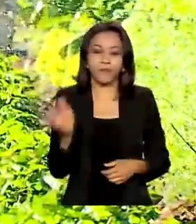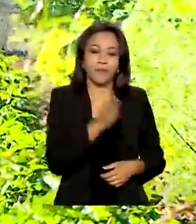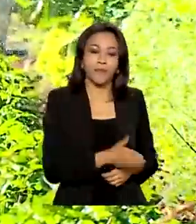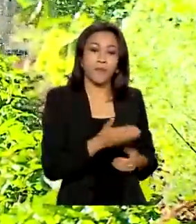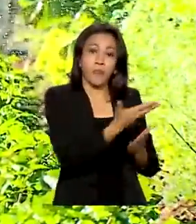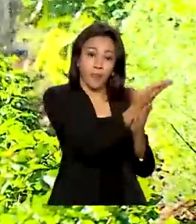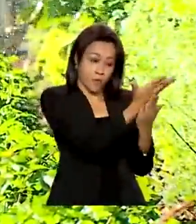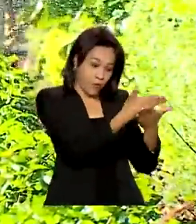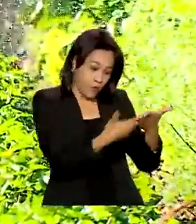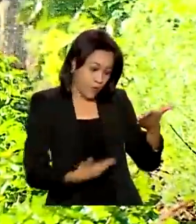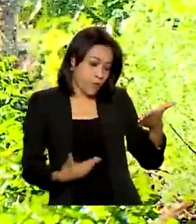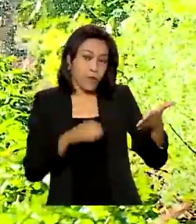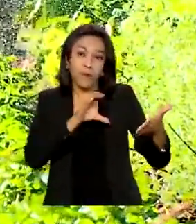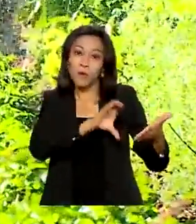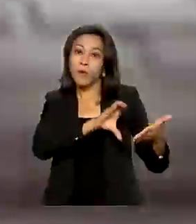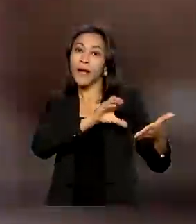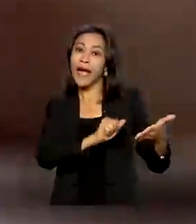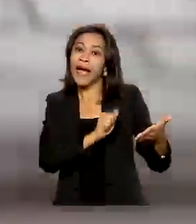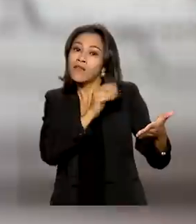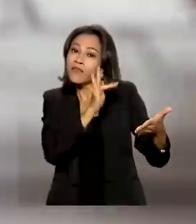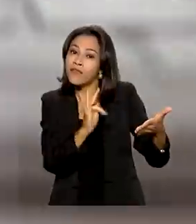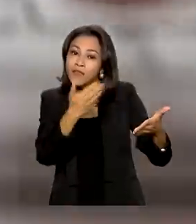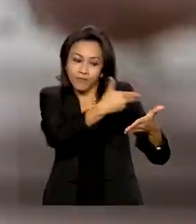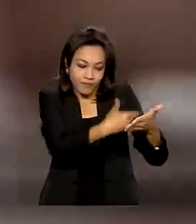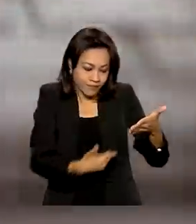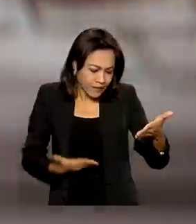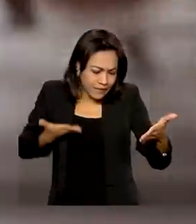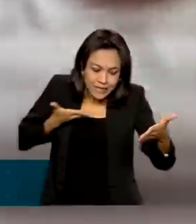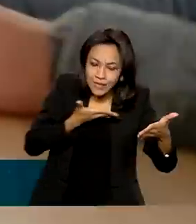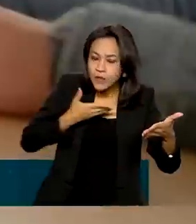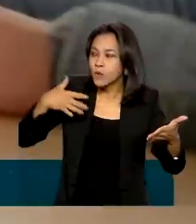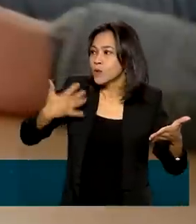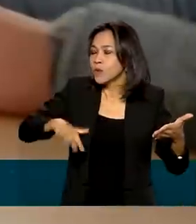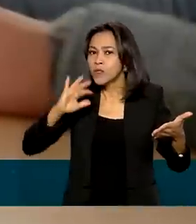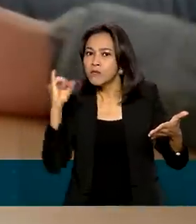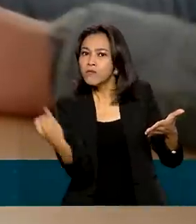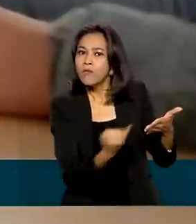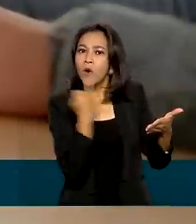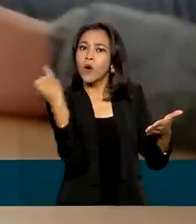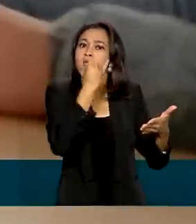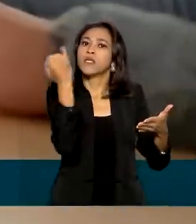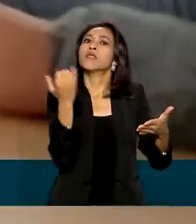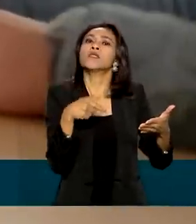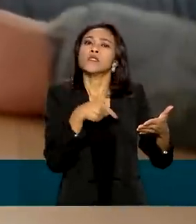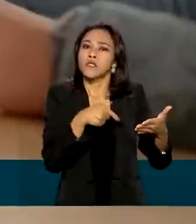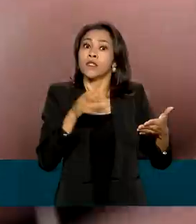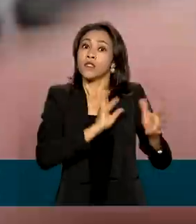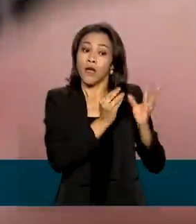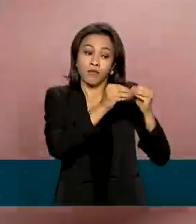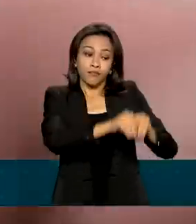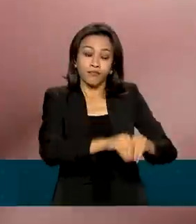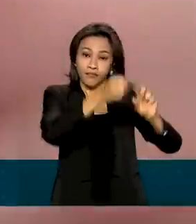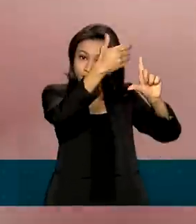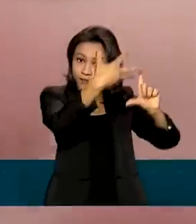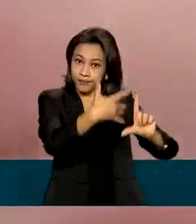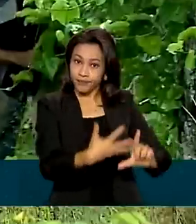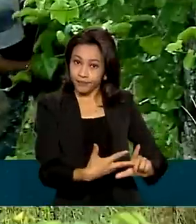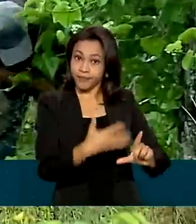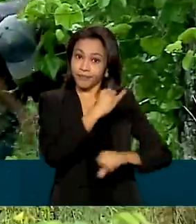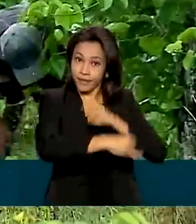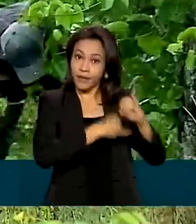da Agricultura Familiar, o CAF, é uma importante ferramenta digital que está disponível na